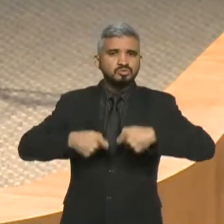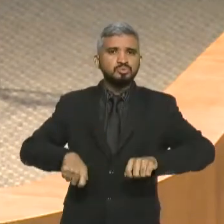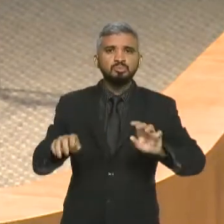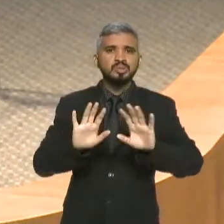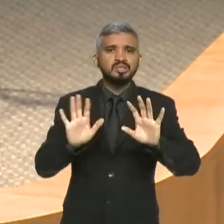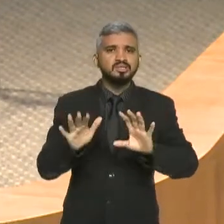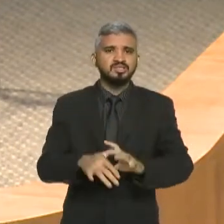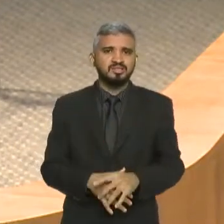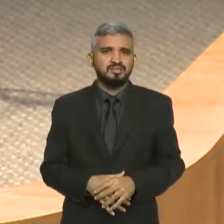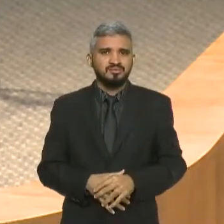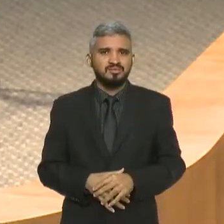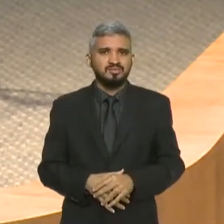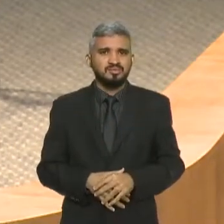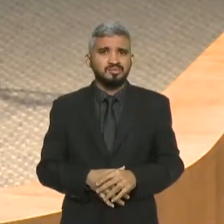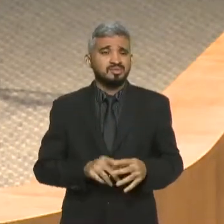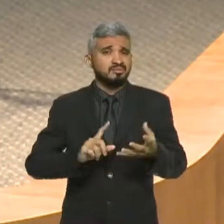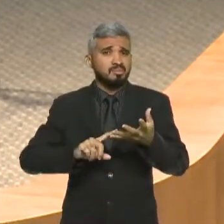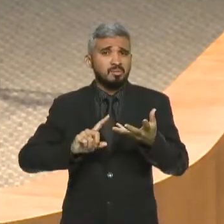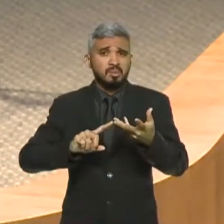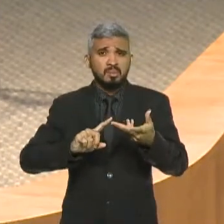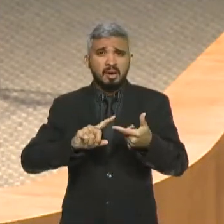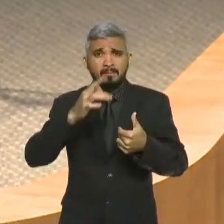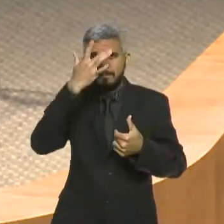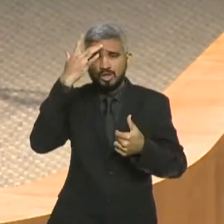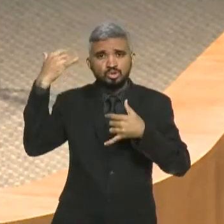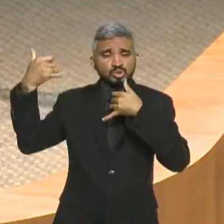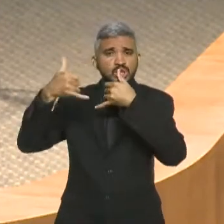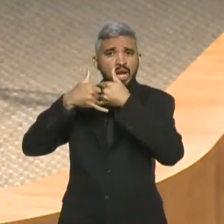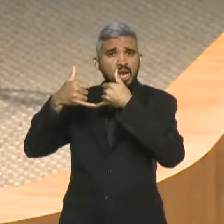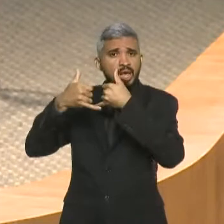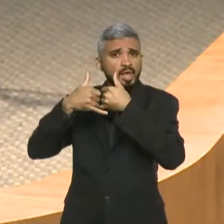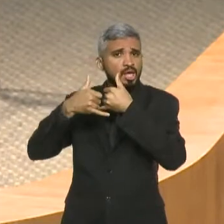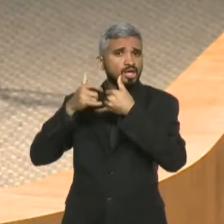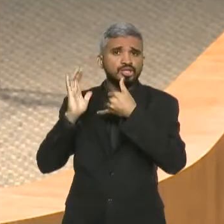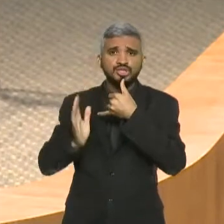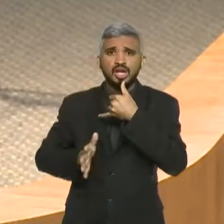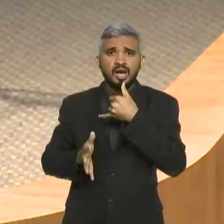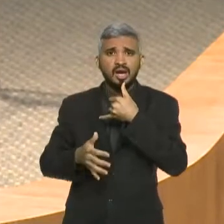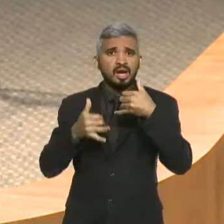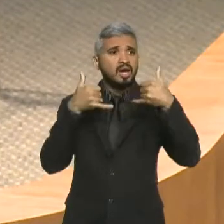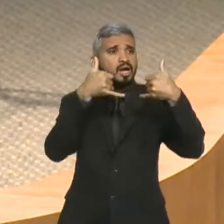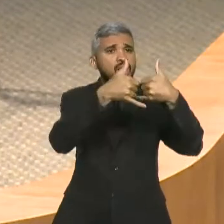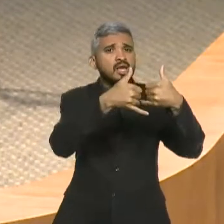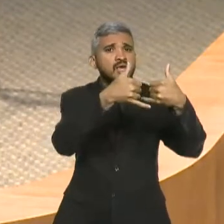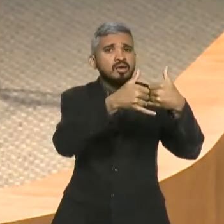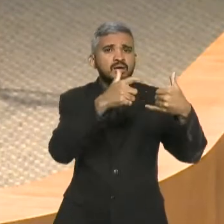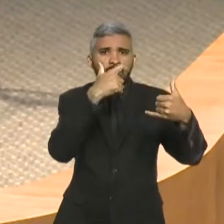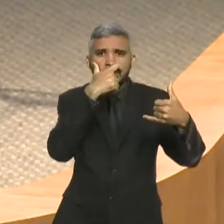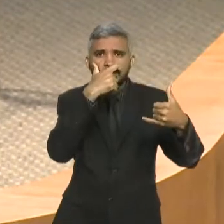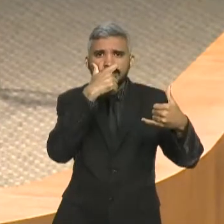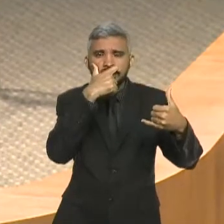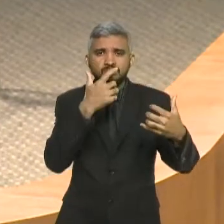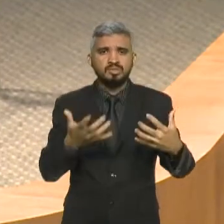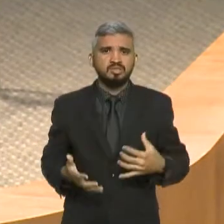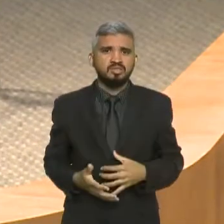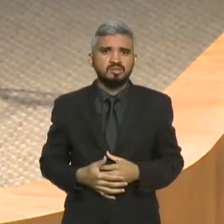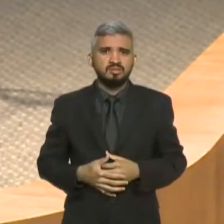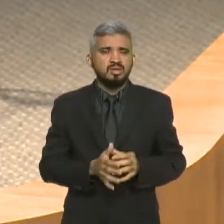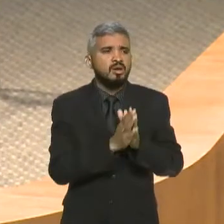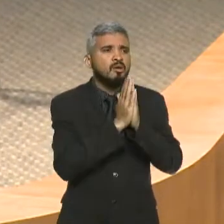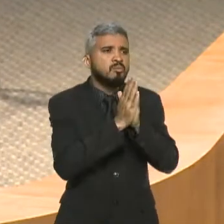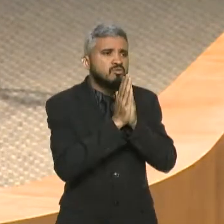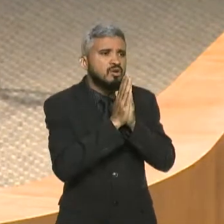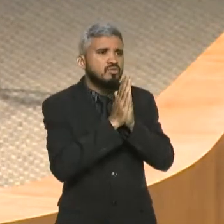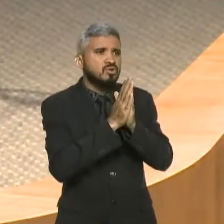Muitas pessoas já ligaram para mim, muitas pessoas já ligaram para o deputado César Pires. Deputado César Pires, consigo uma vaga nesse